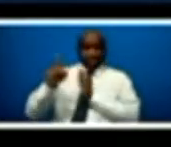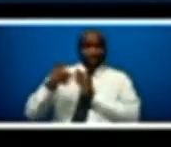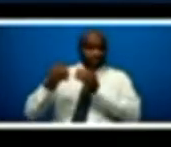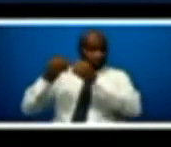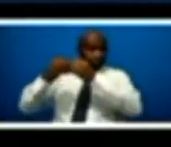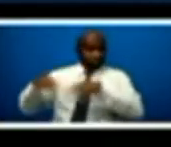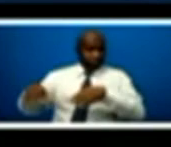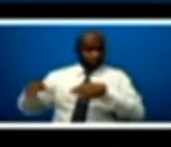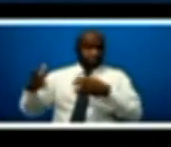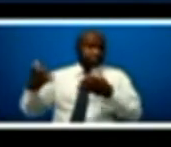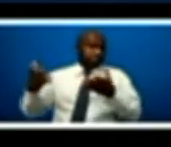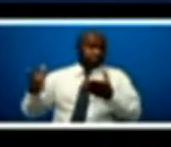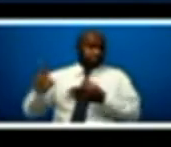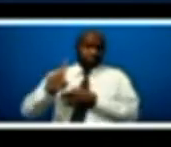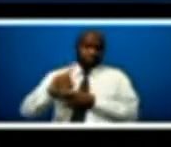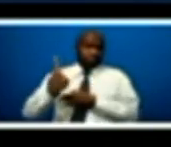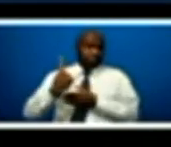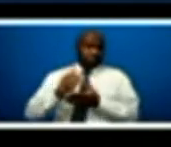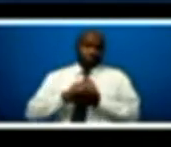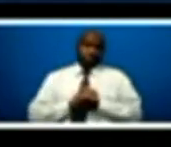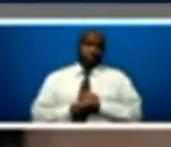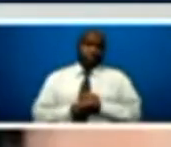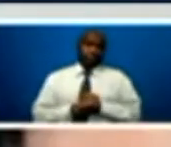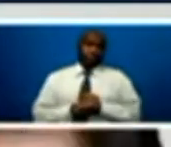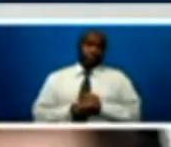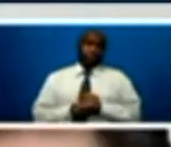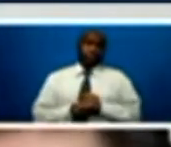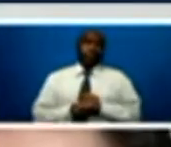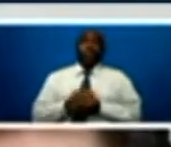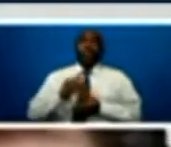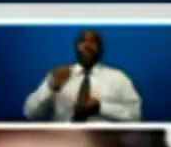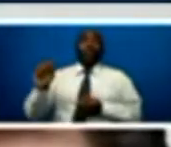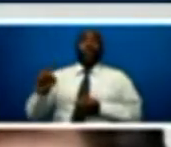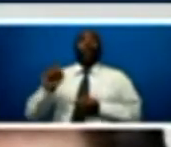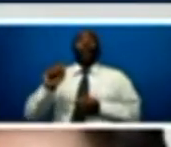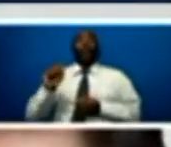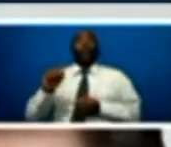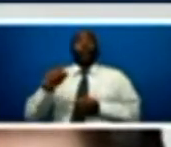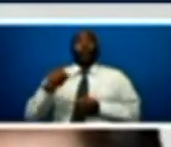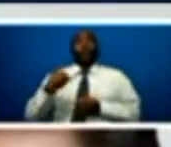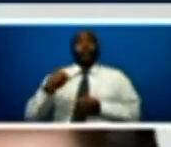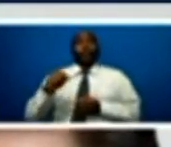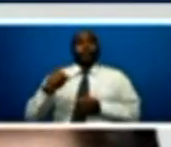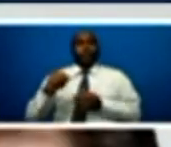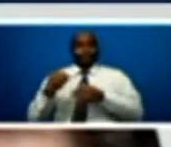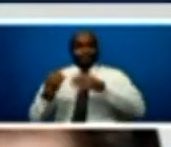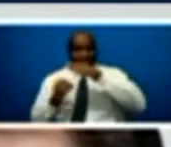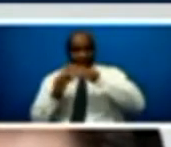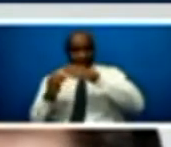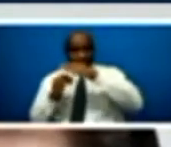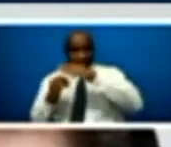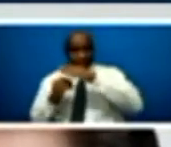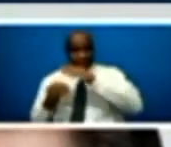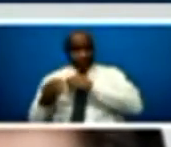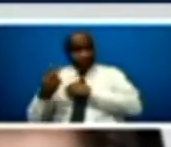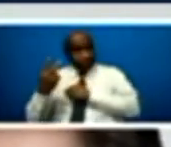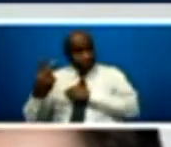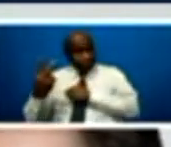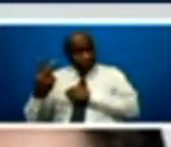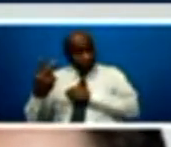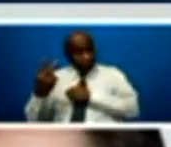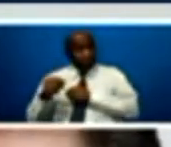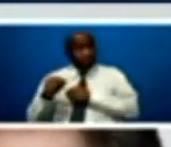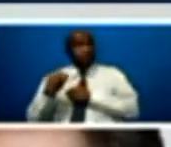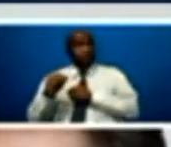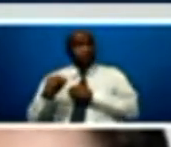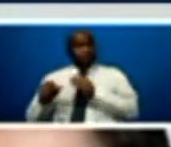duas, que foram desclassificadas duas empresas, sendo que somente foi alegada a existência